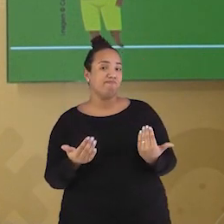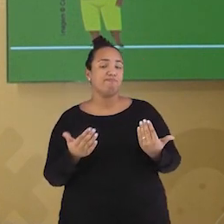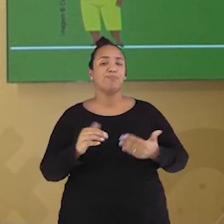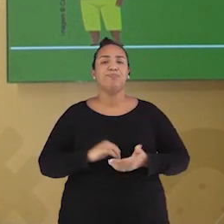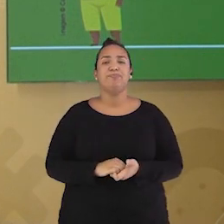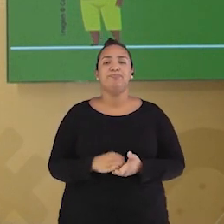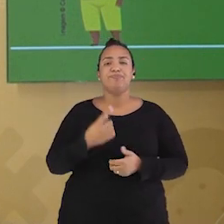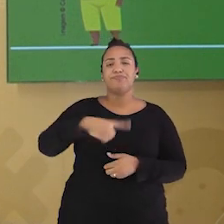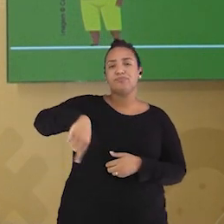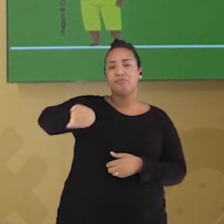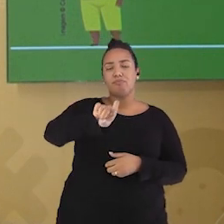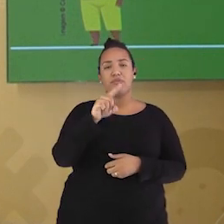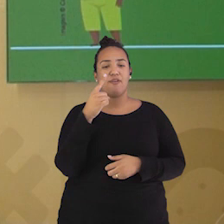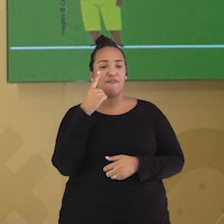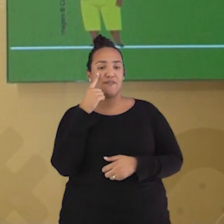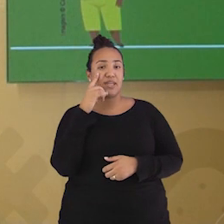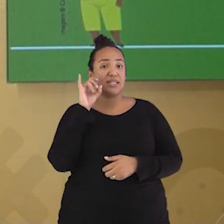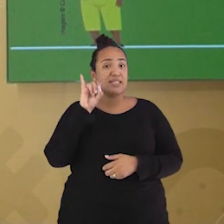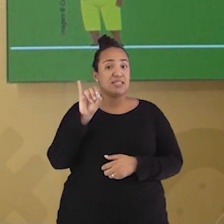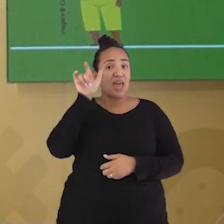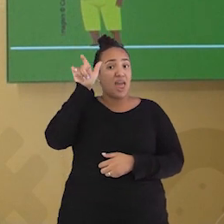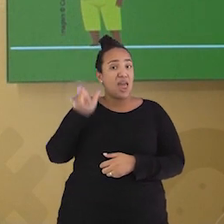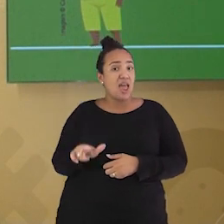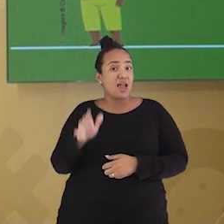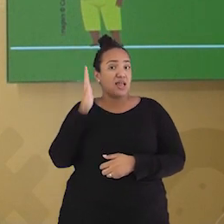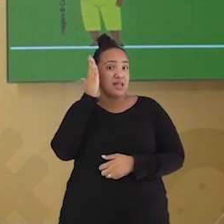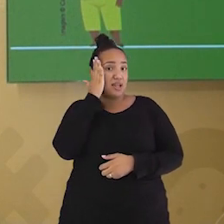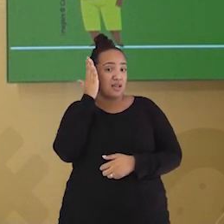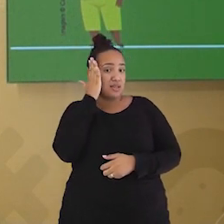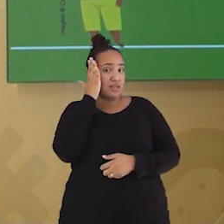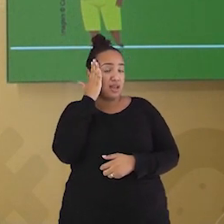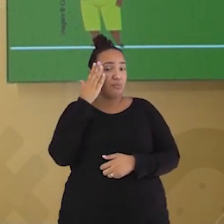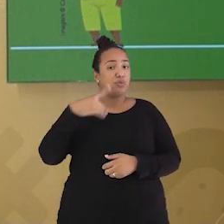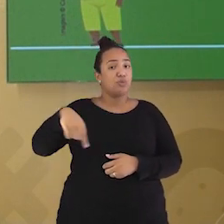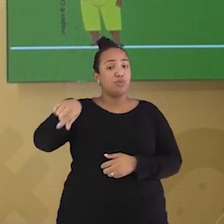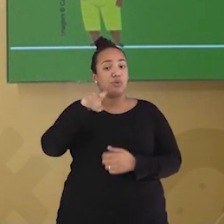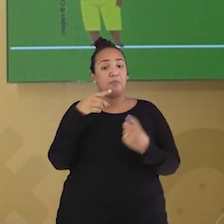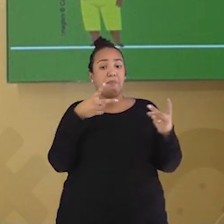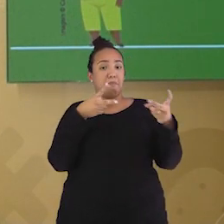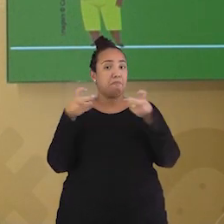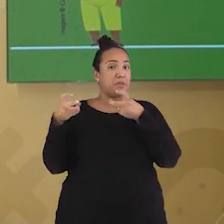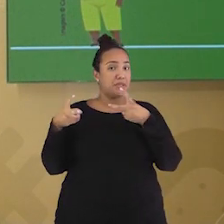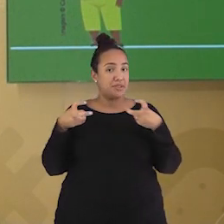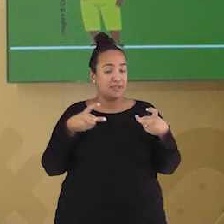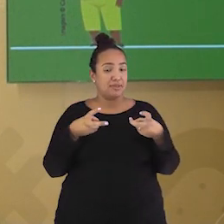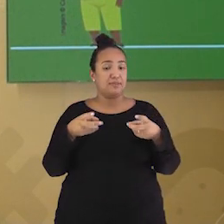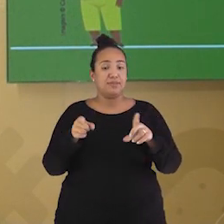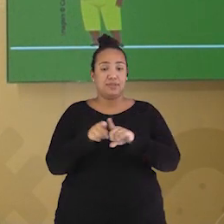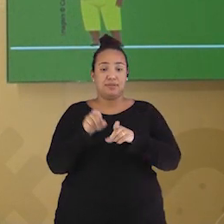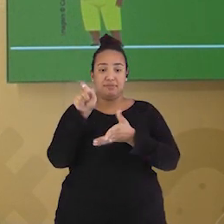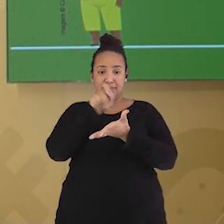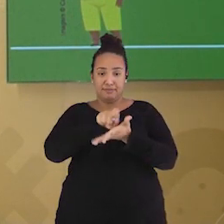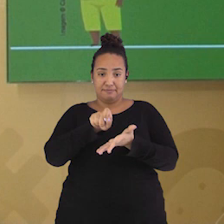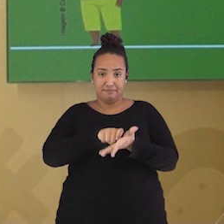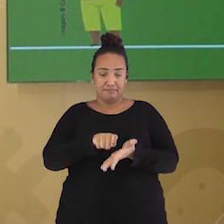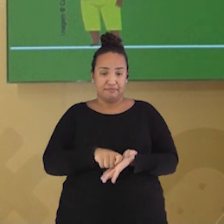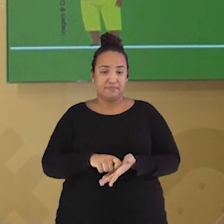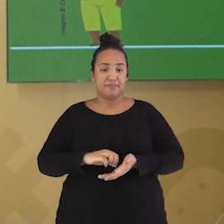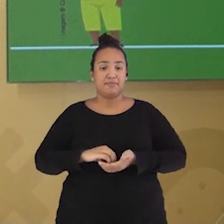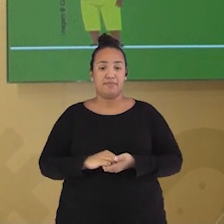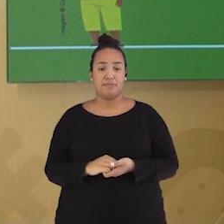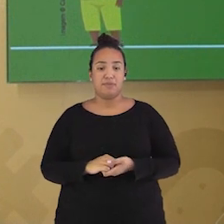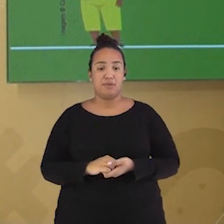nós vamos ver se ela adivinha o que nós observamos aqui e vamos anotar.